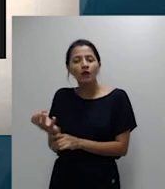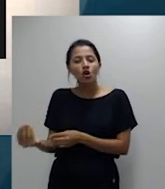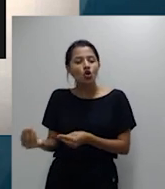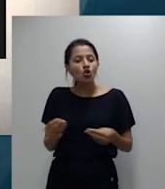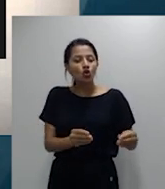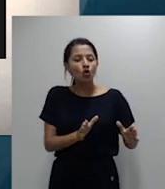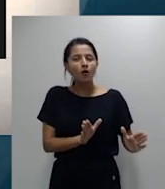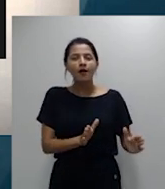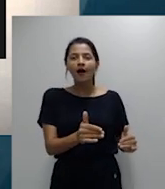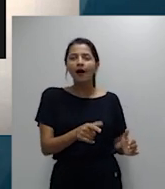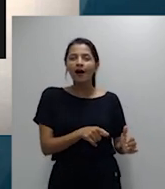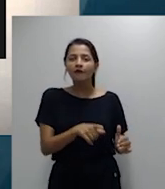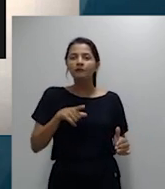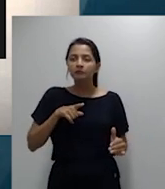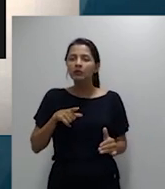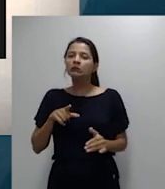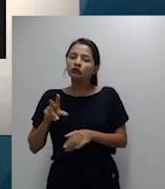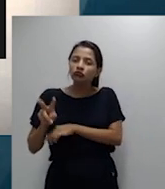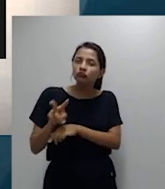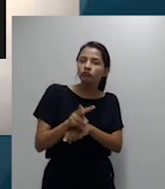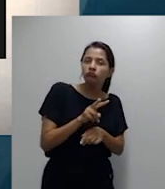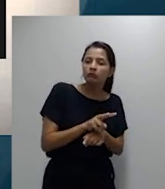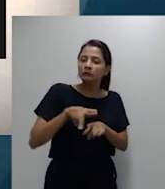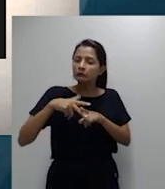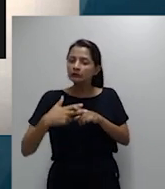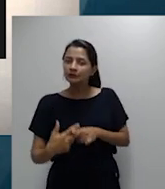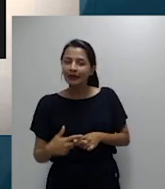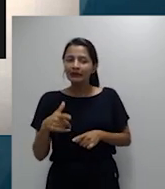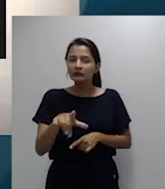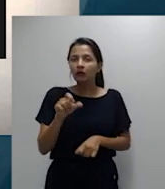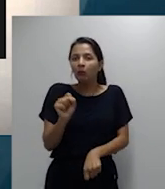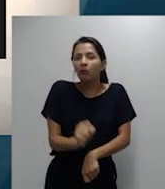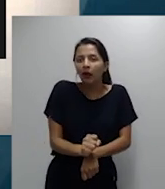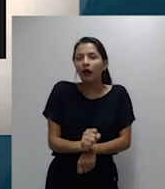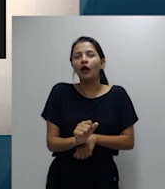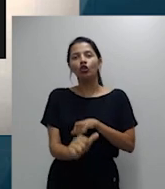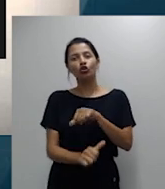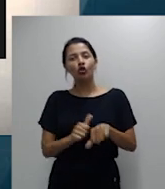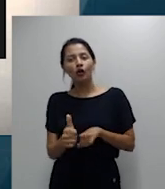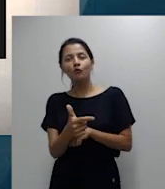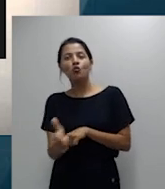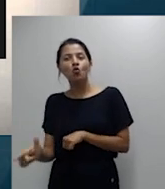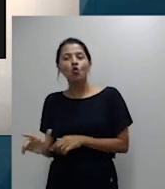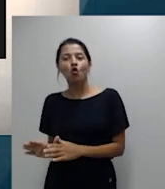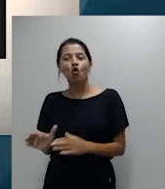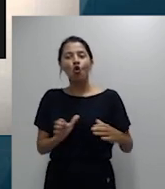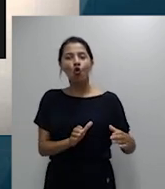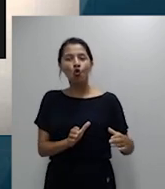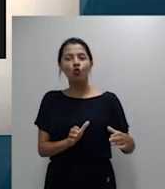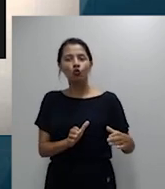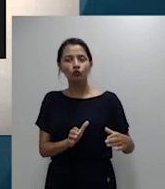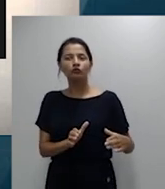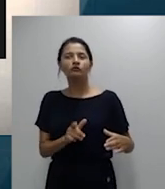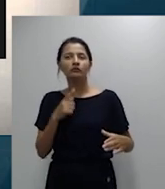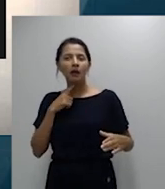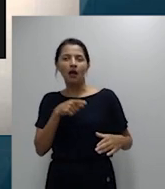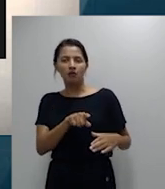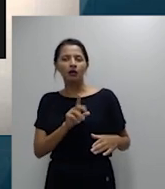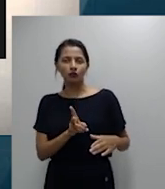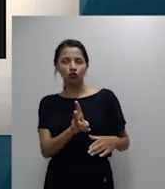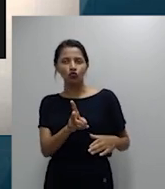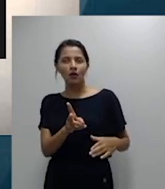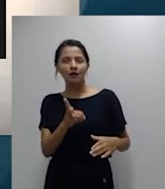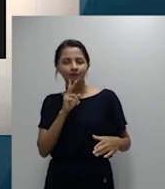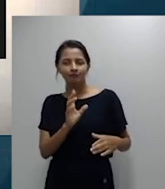respondesse pela manutenção dele caso não funcione troque por outro em algum sentido para deixar aqui no computadores operando